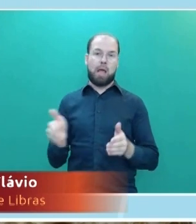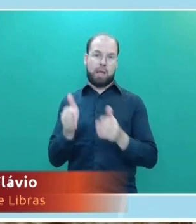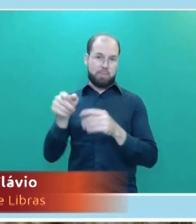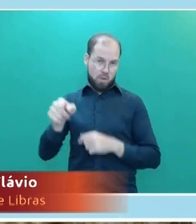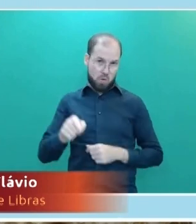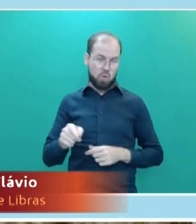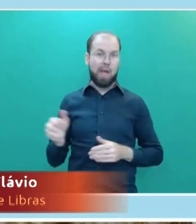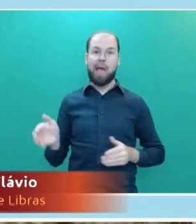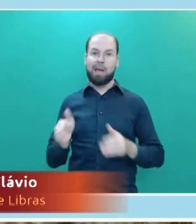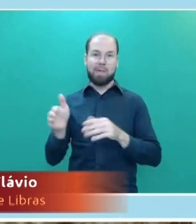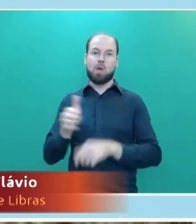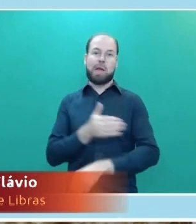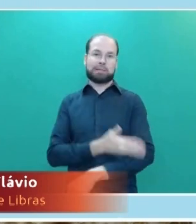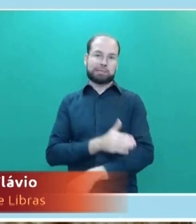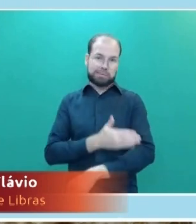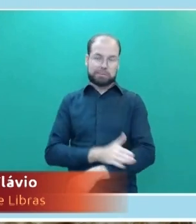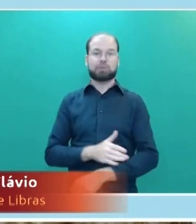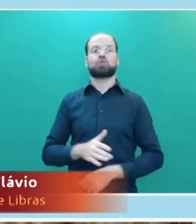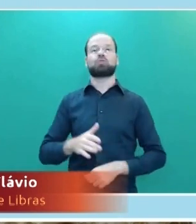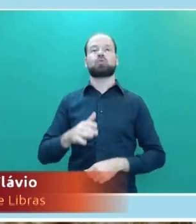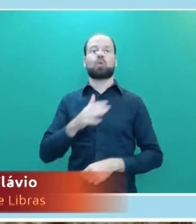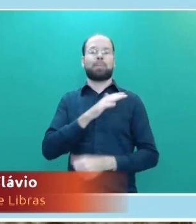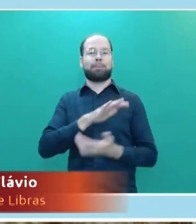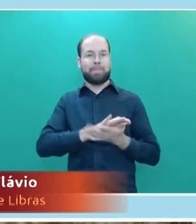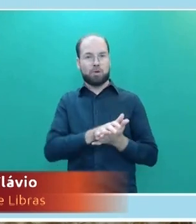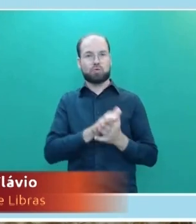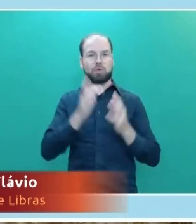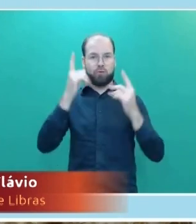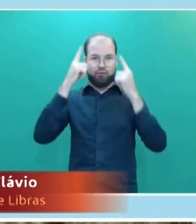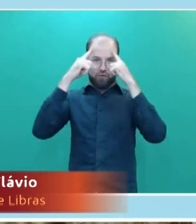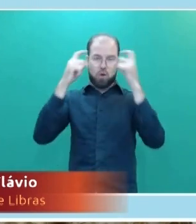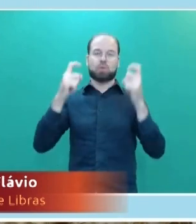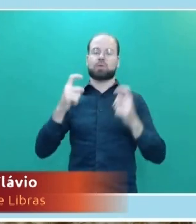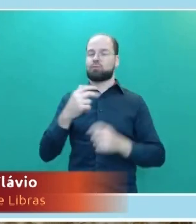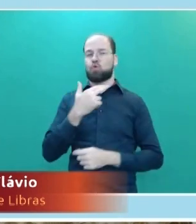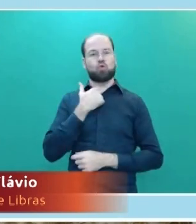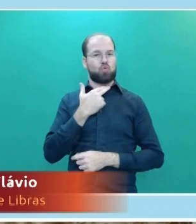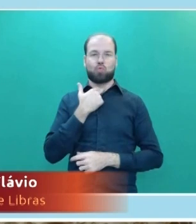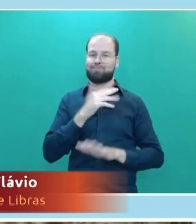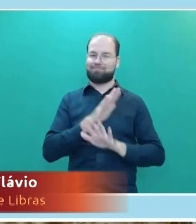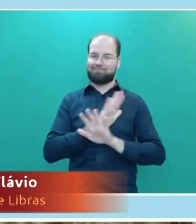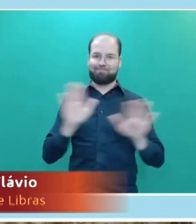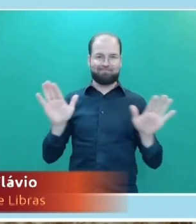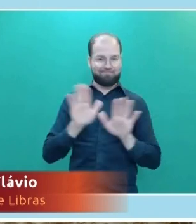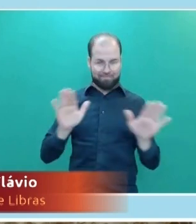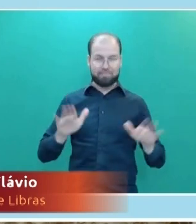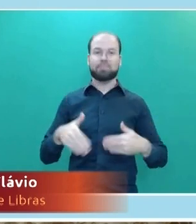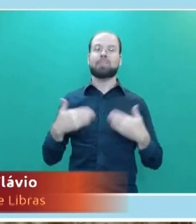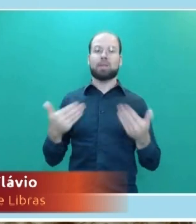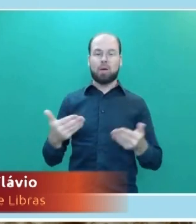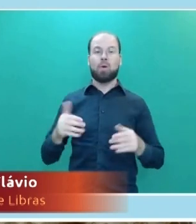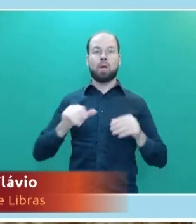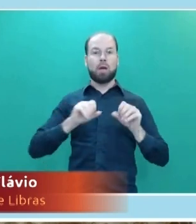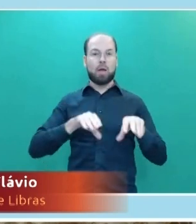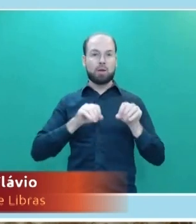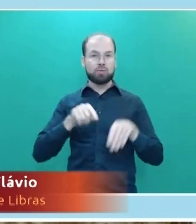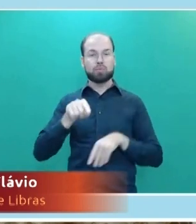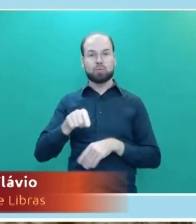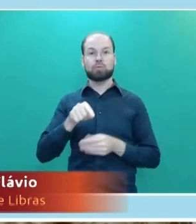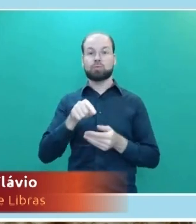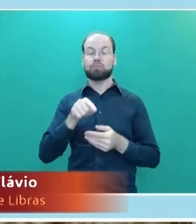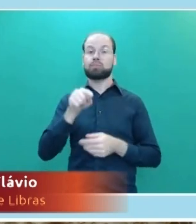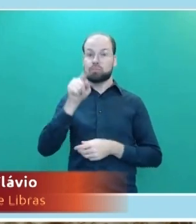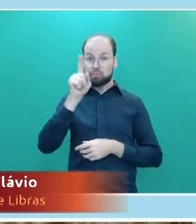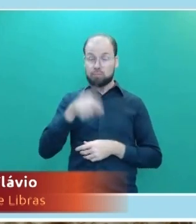direção do racismo, do preconceito, da violência. Então, sim, essa educação inicia-se não, ela